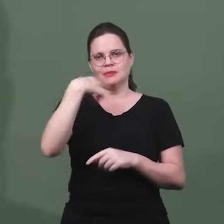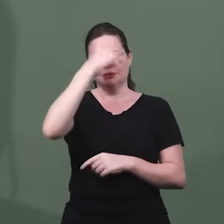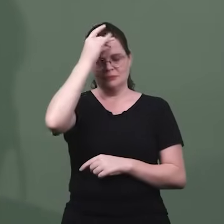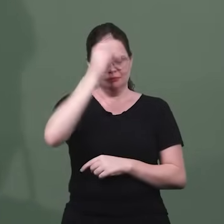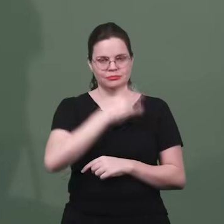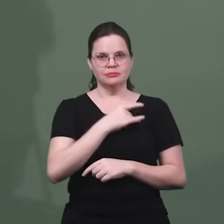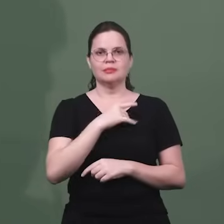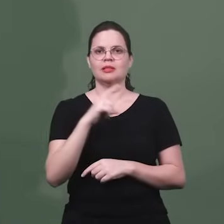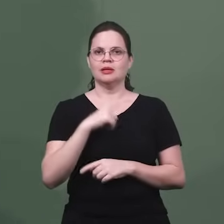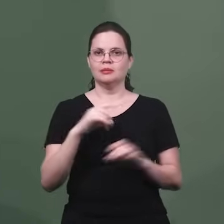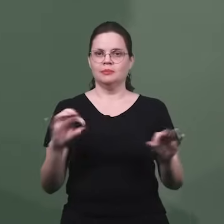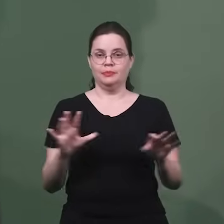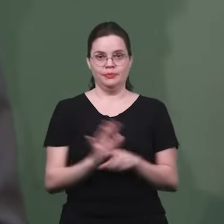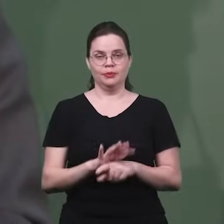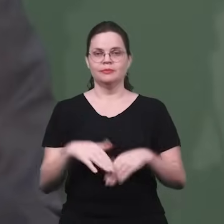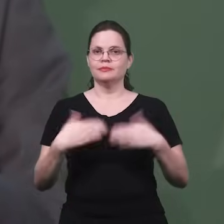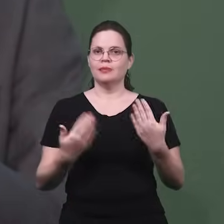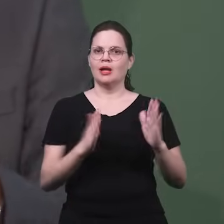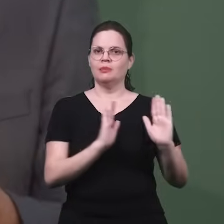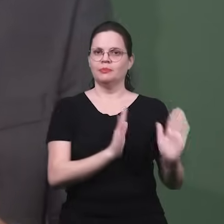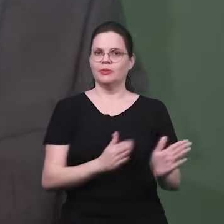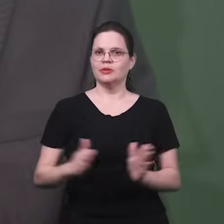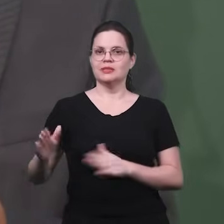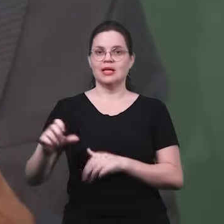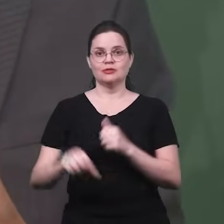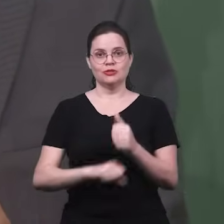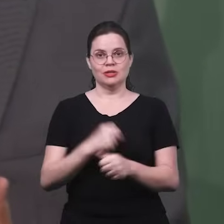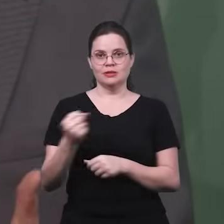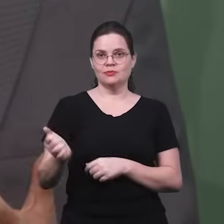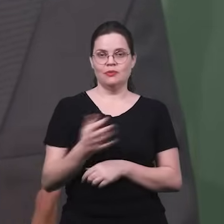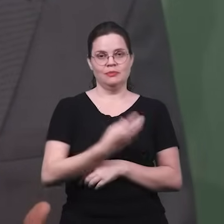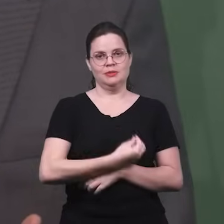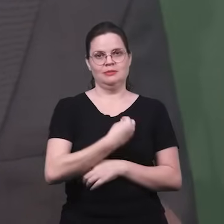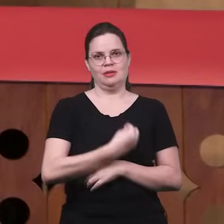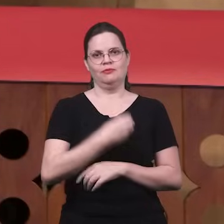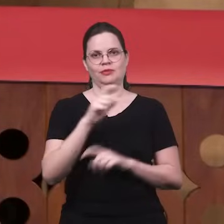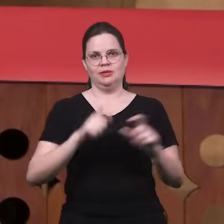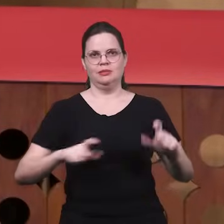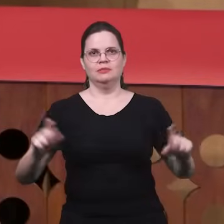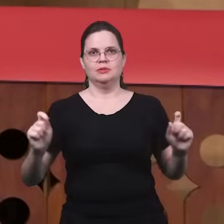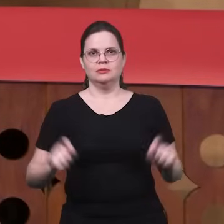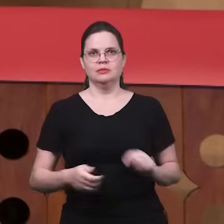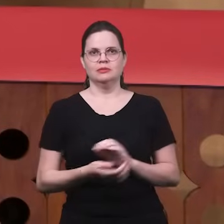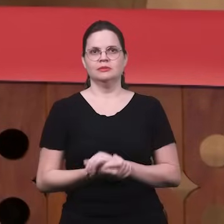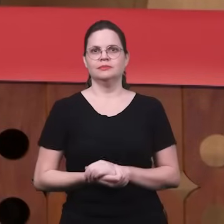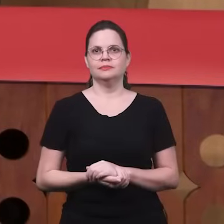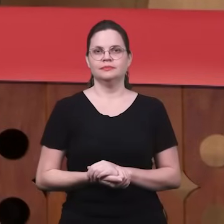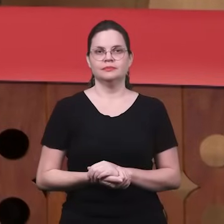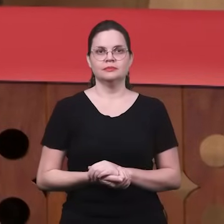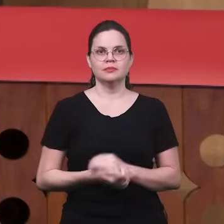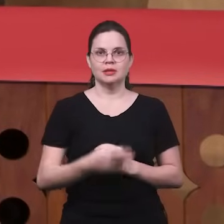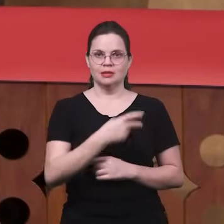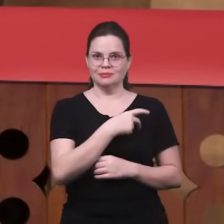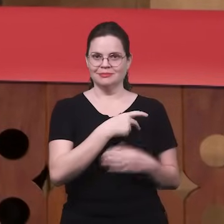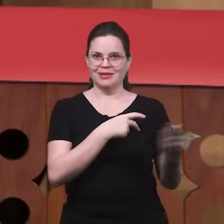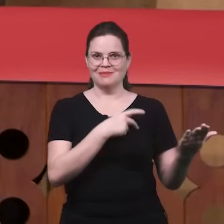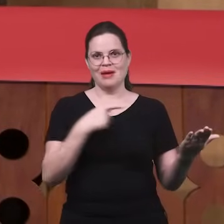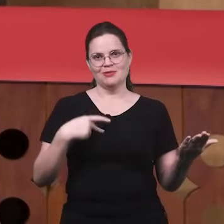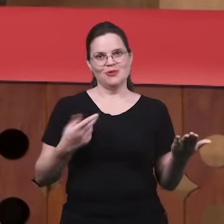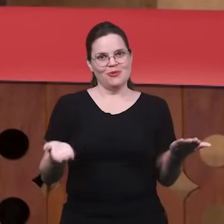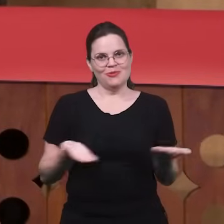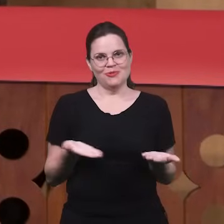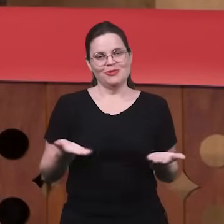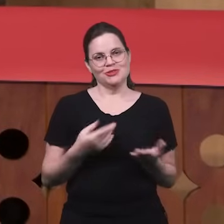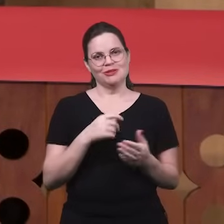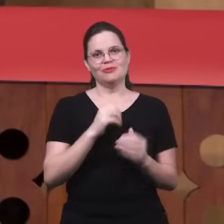o Espírito Santo começa o processo de transformação. E um processo na vida do pastor Anderson que deu certo. Hoje é um pastor, É né? isso